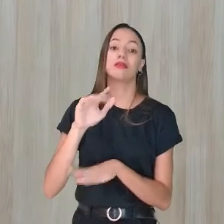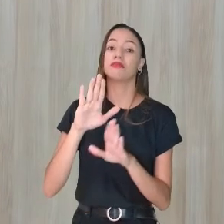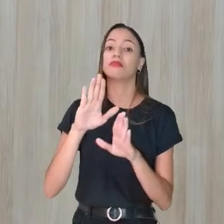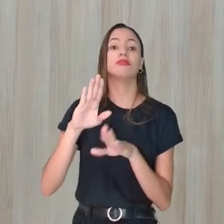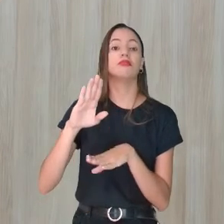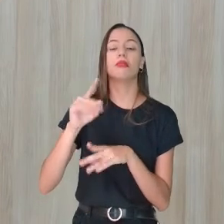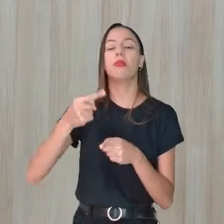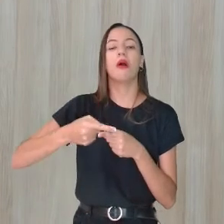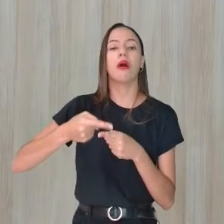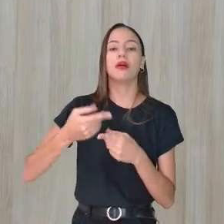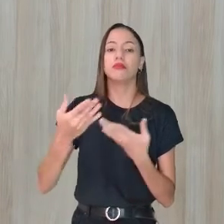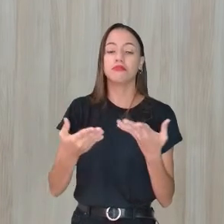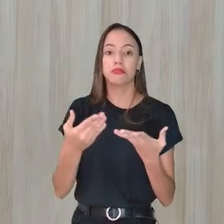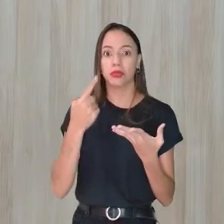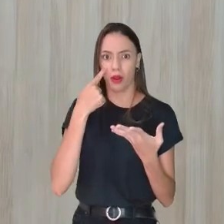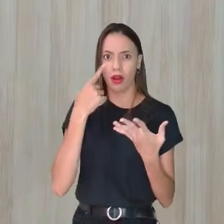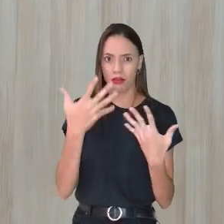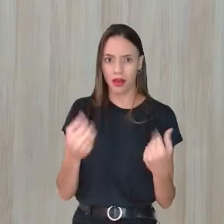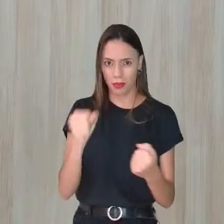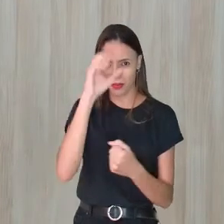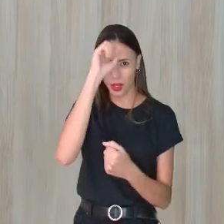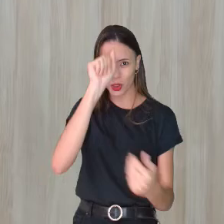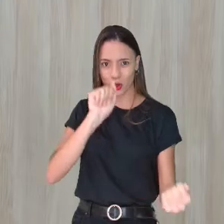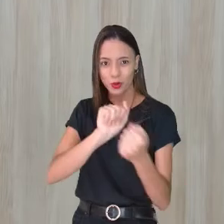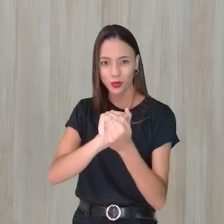tudo. Não é? Então, vamos aprender juntos?